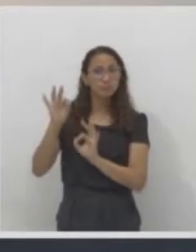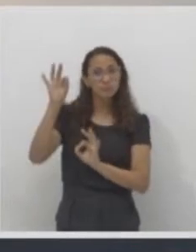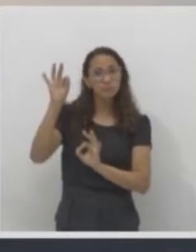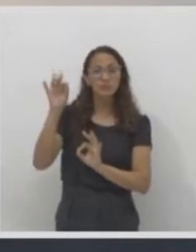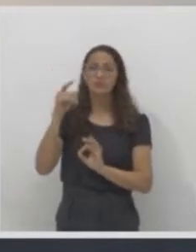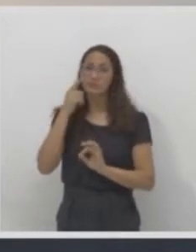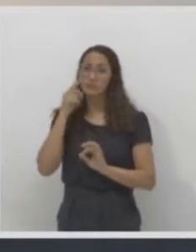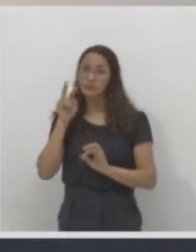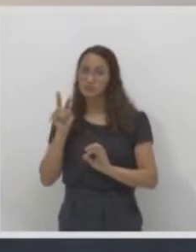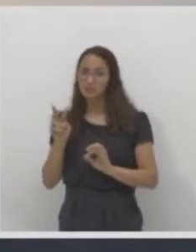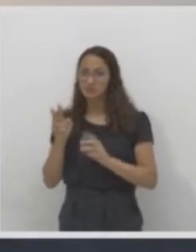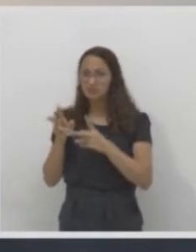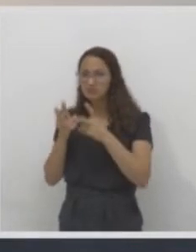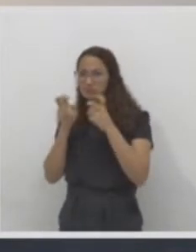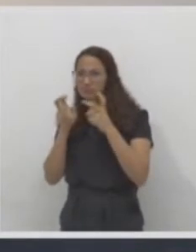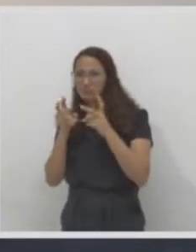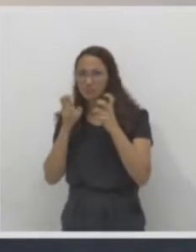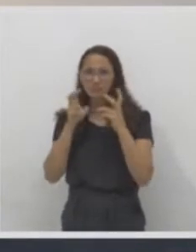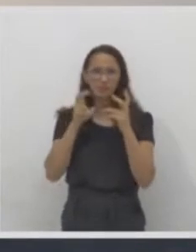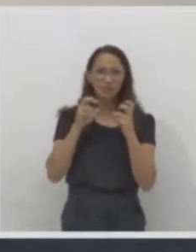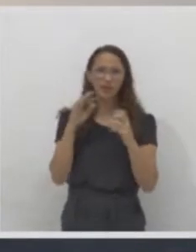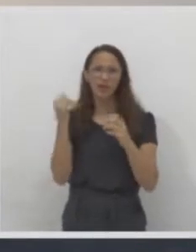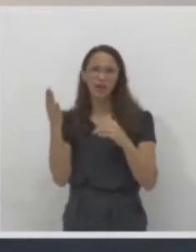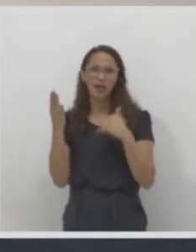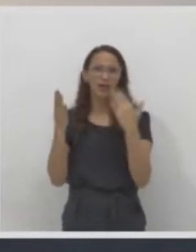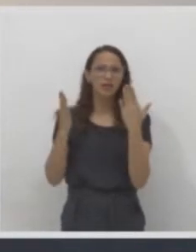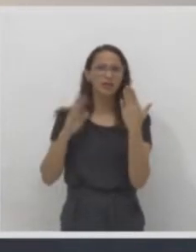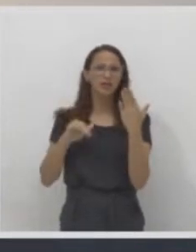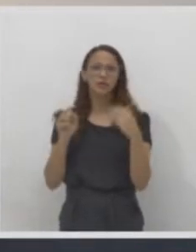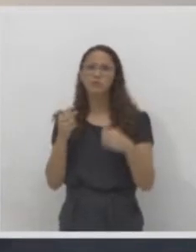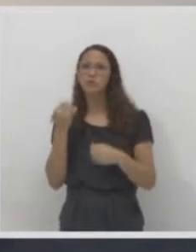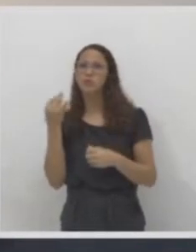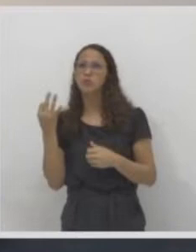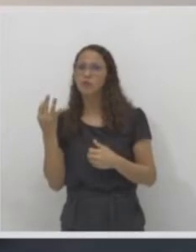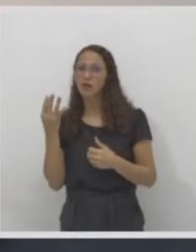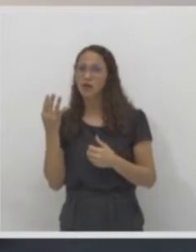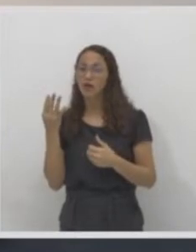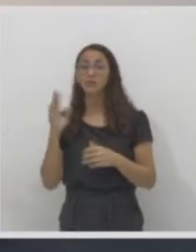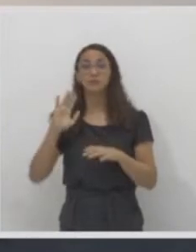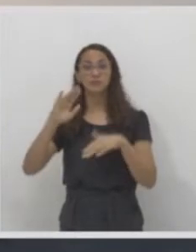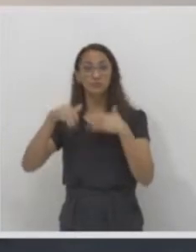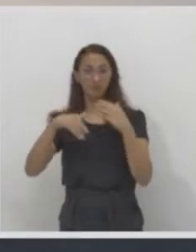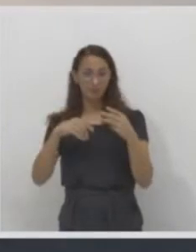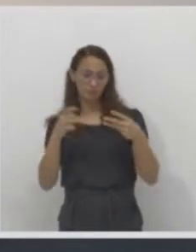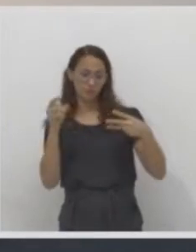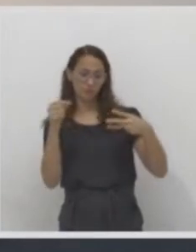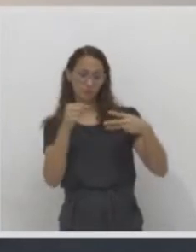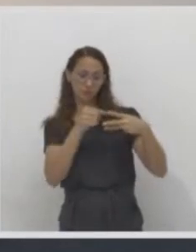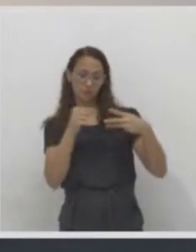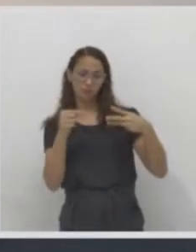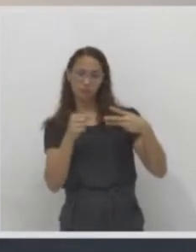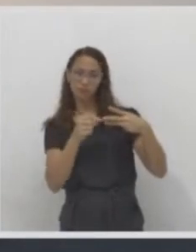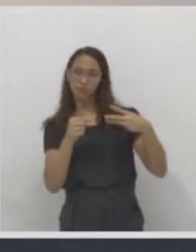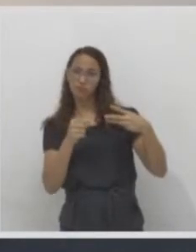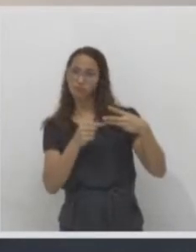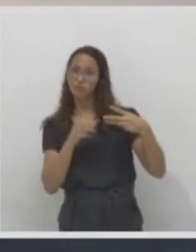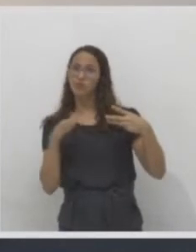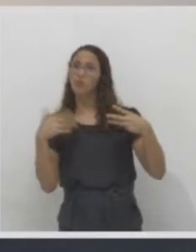observar em cada lado do triângulo para que você possa classificá-los como